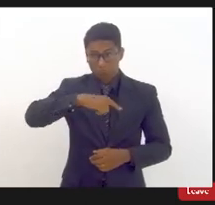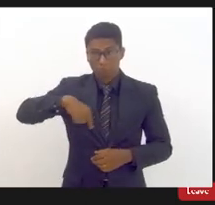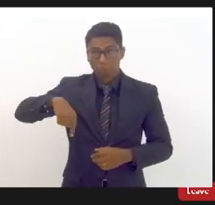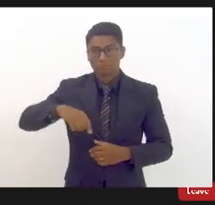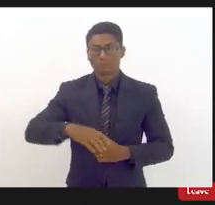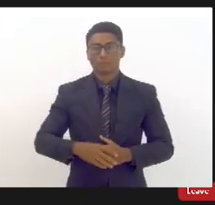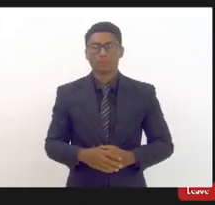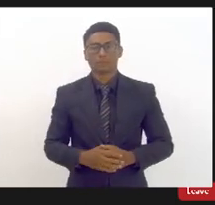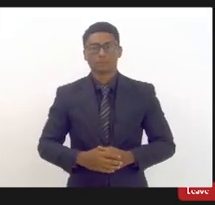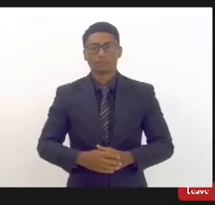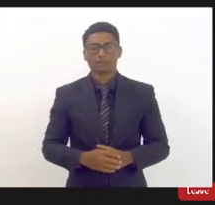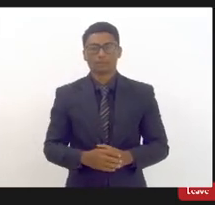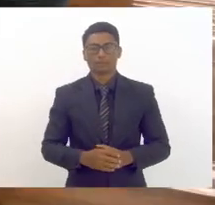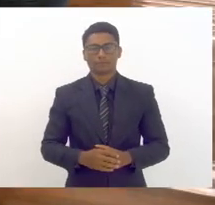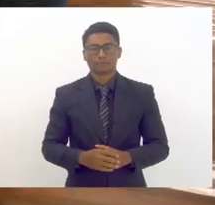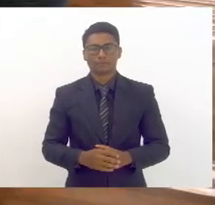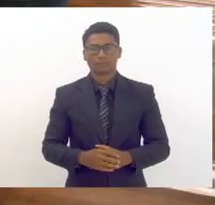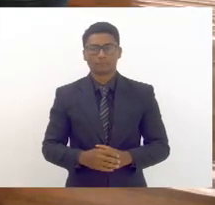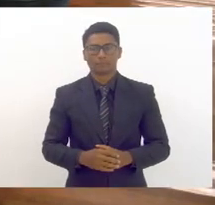esse tal.